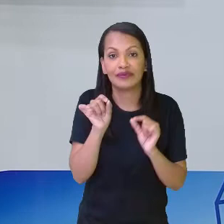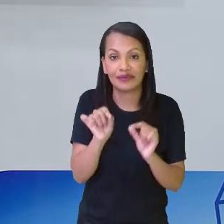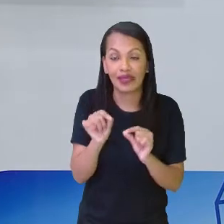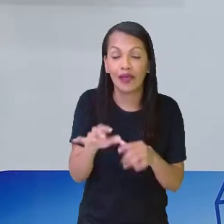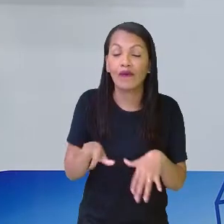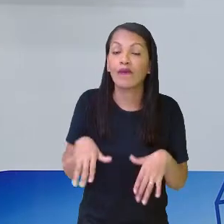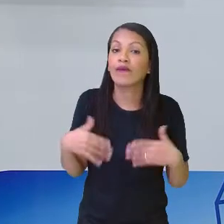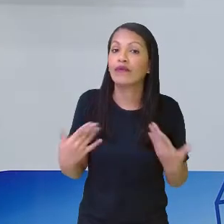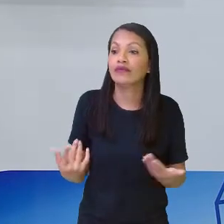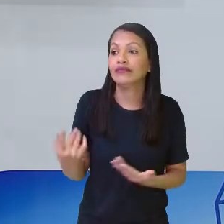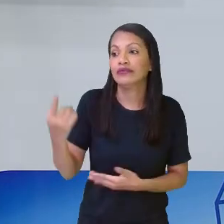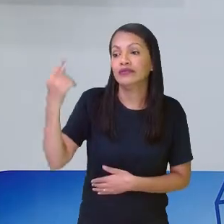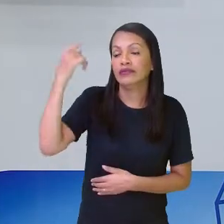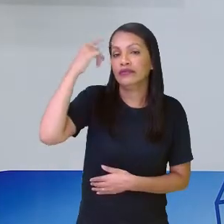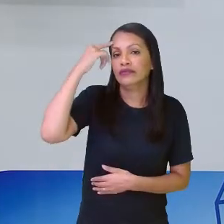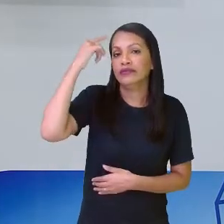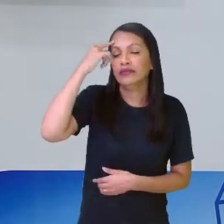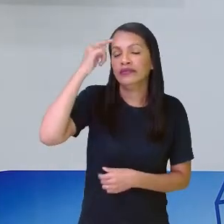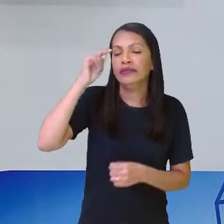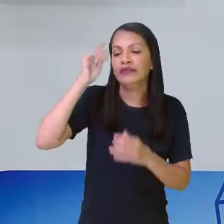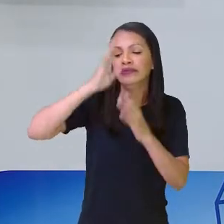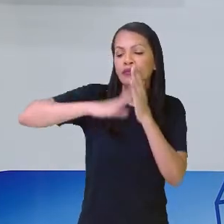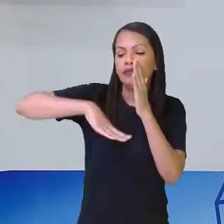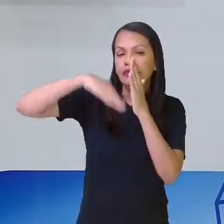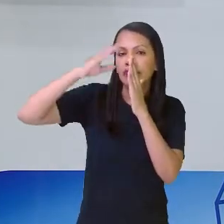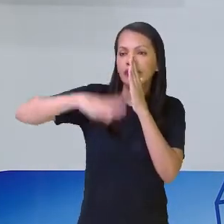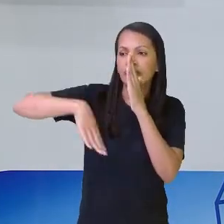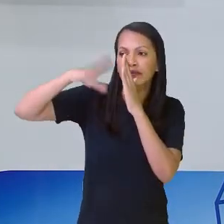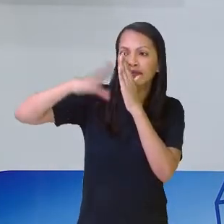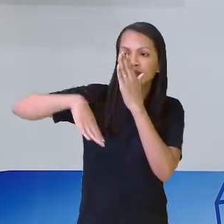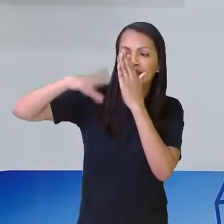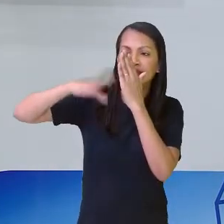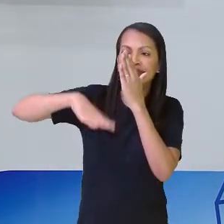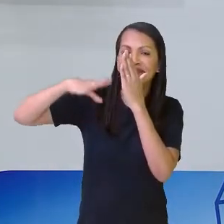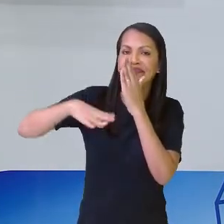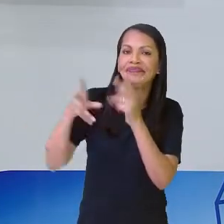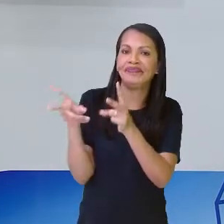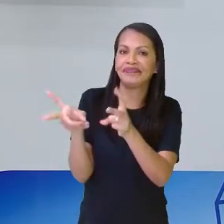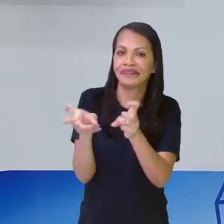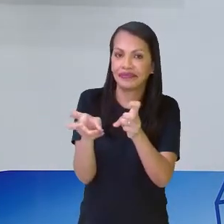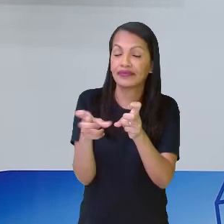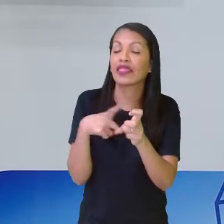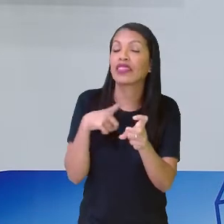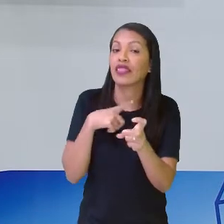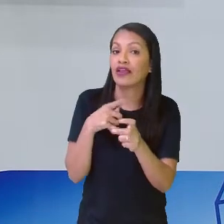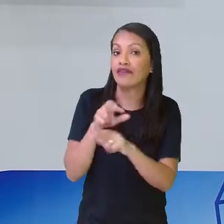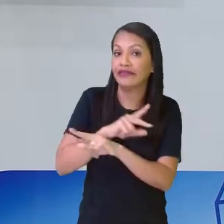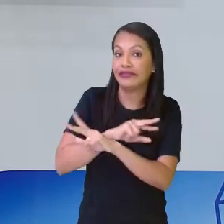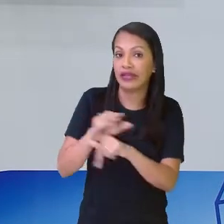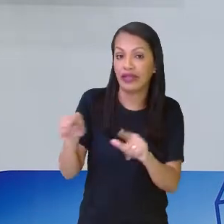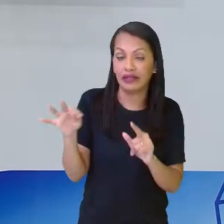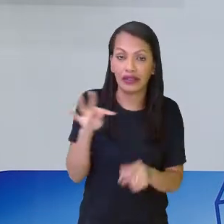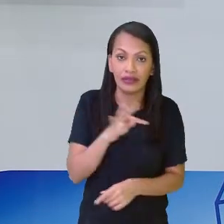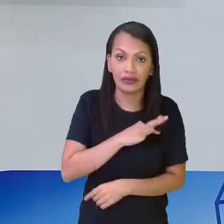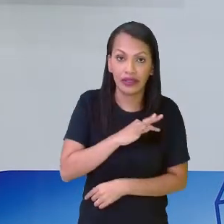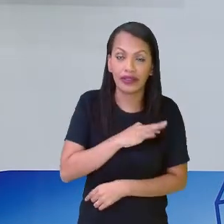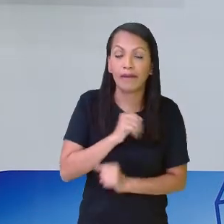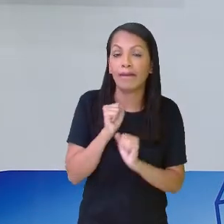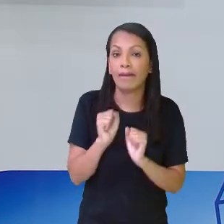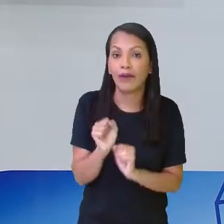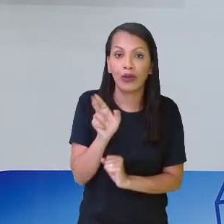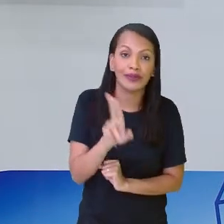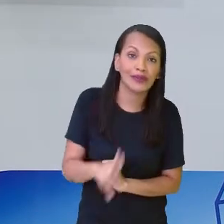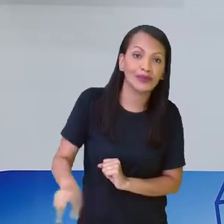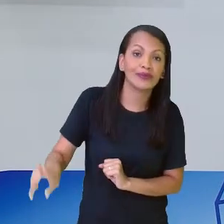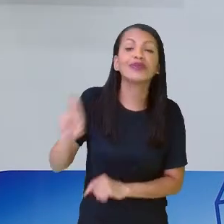vai pensar, fazer uma pintura, e aí nós percebemos que tem várias técnicas, né? A gente pode usar